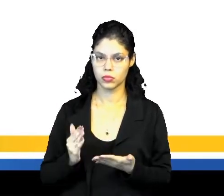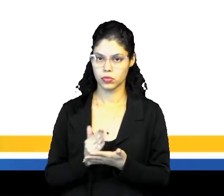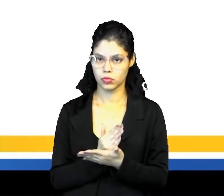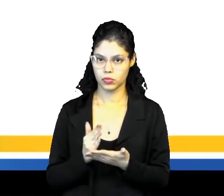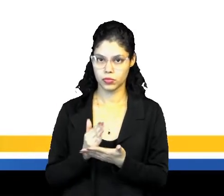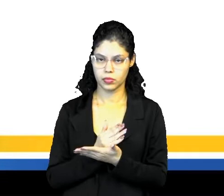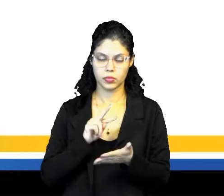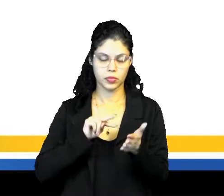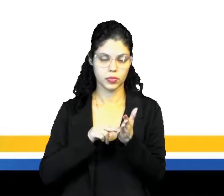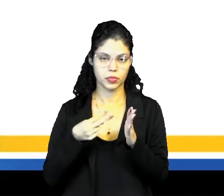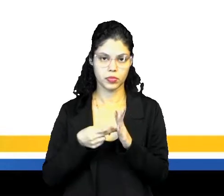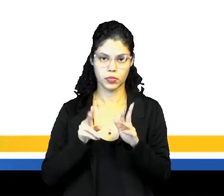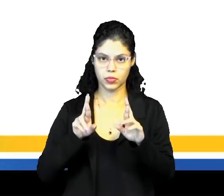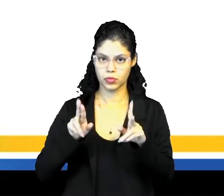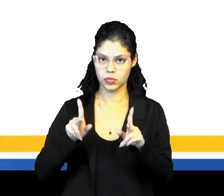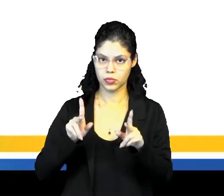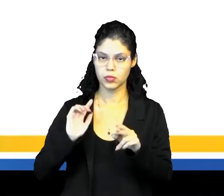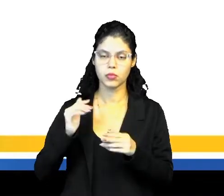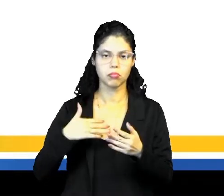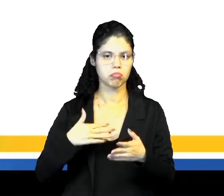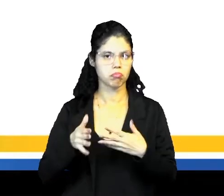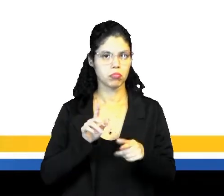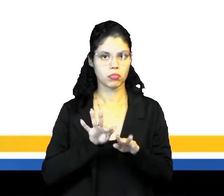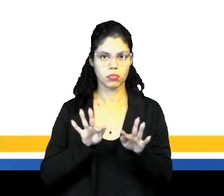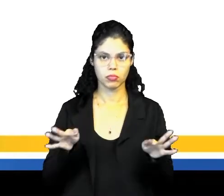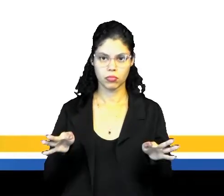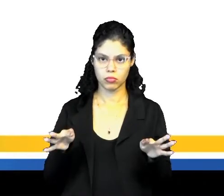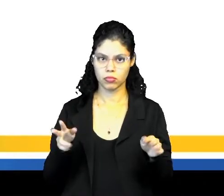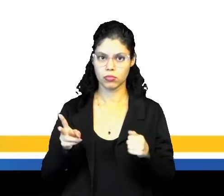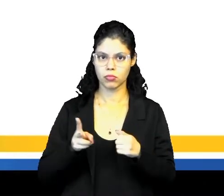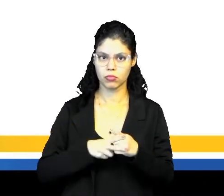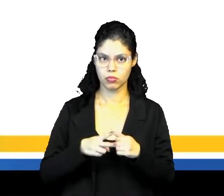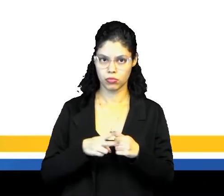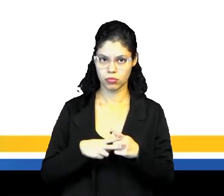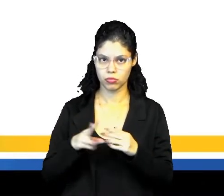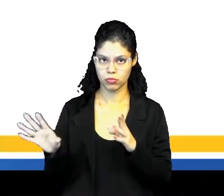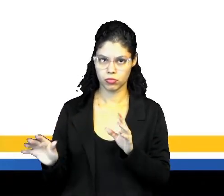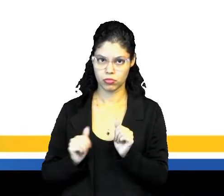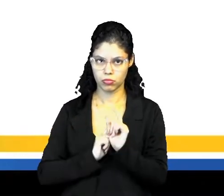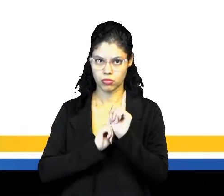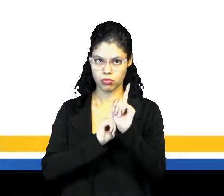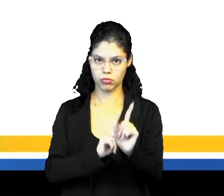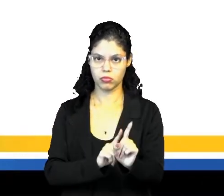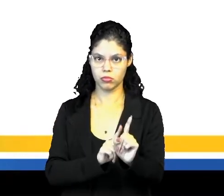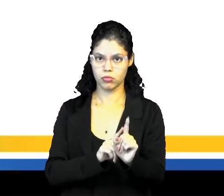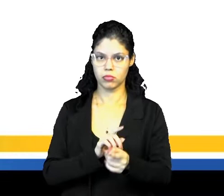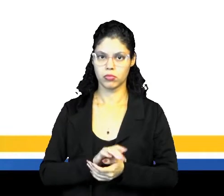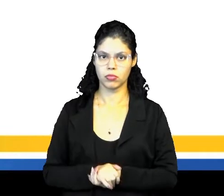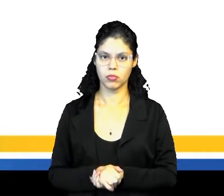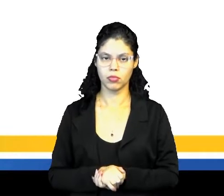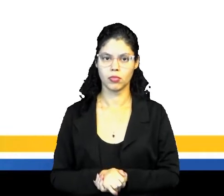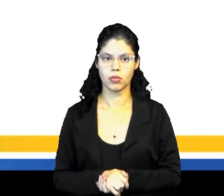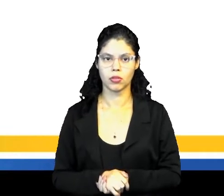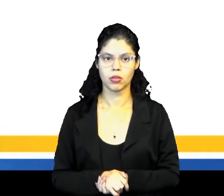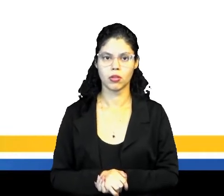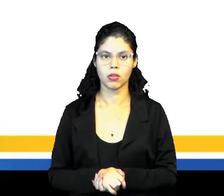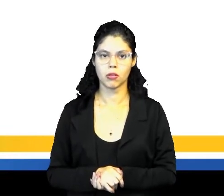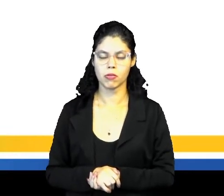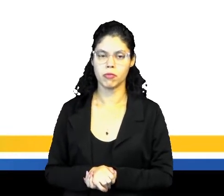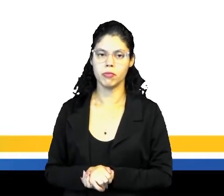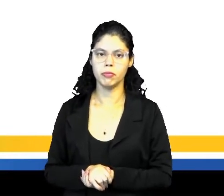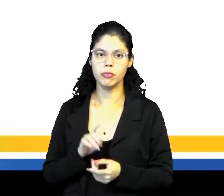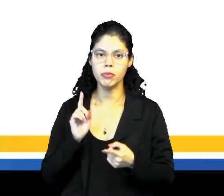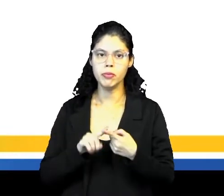alguns significados diferentes dependendo do phrasal verb que ele está acompanhado, né, do verbo frasal. Nós temos